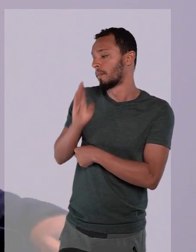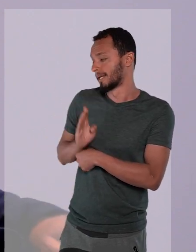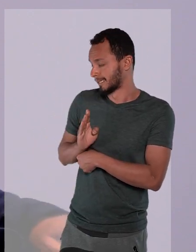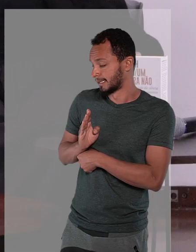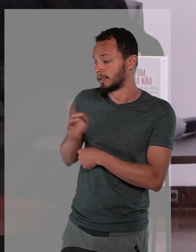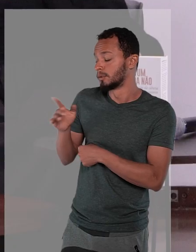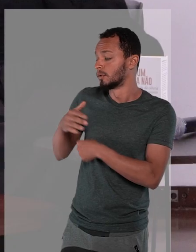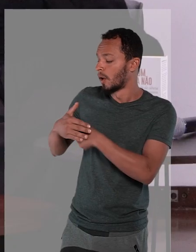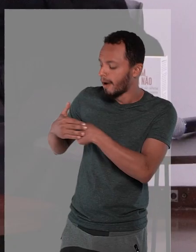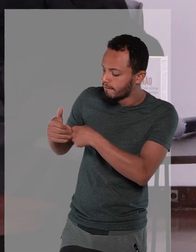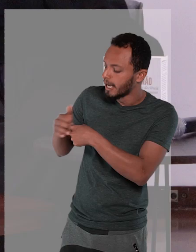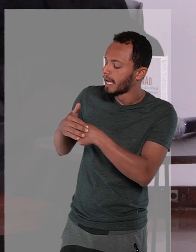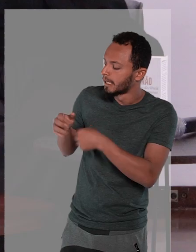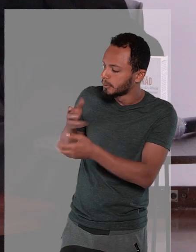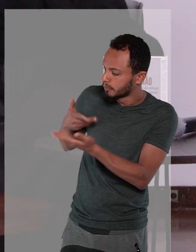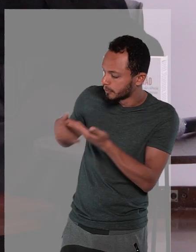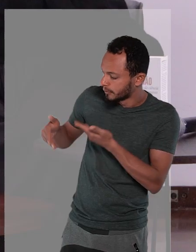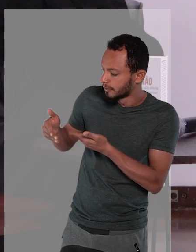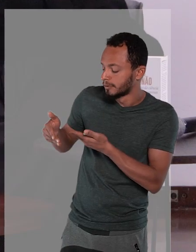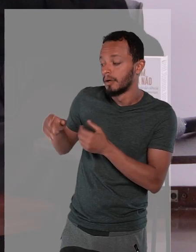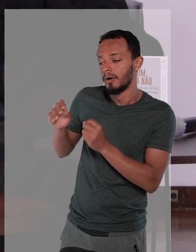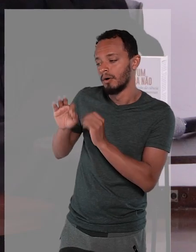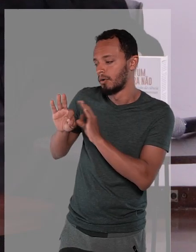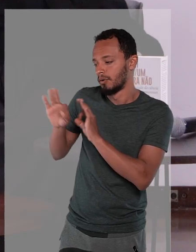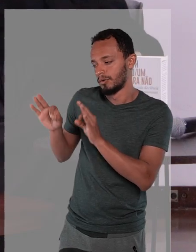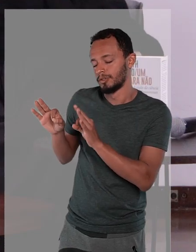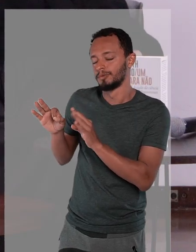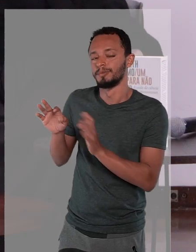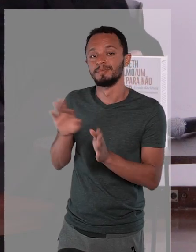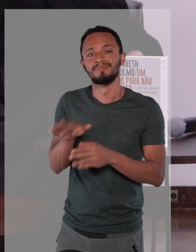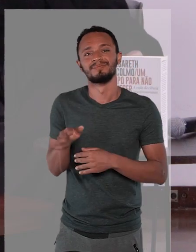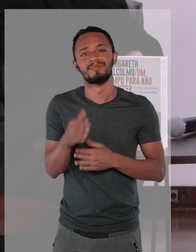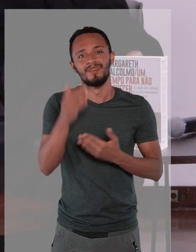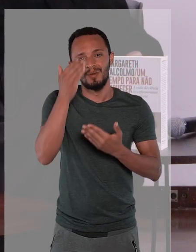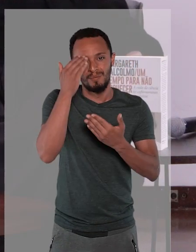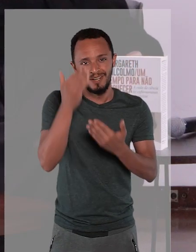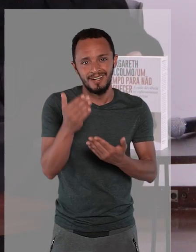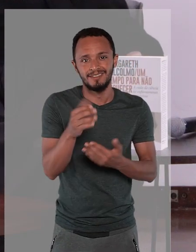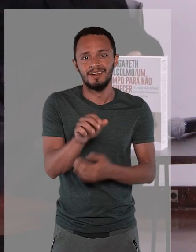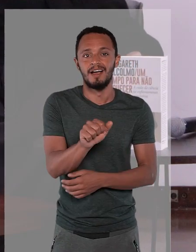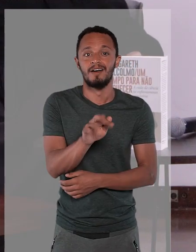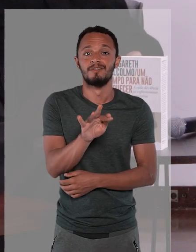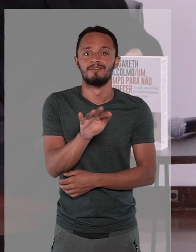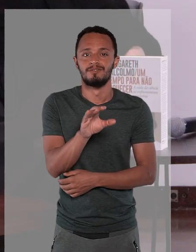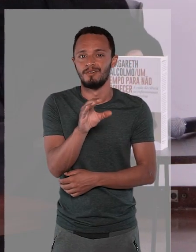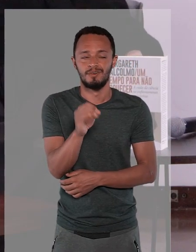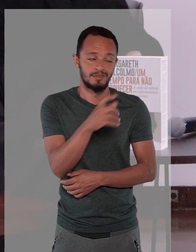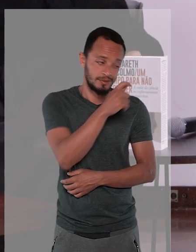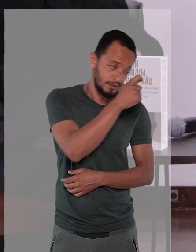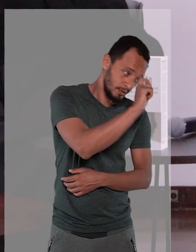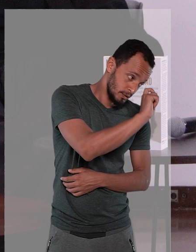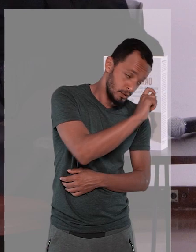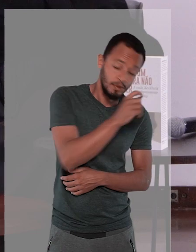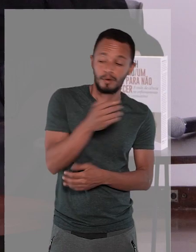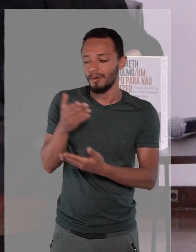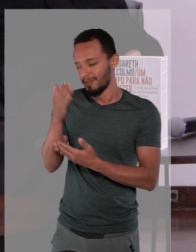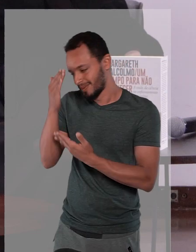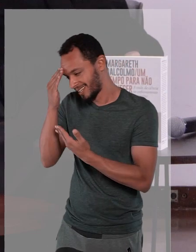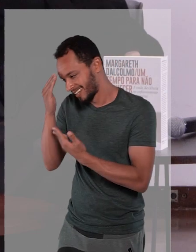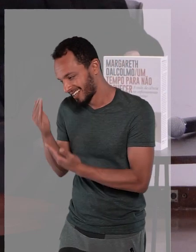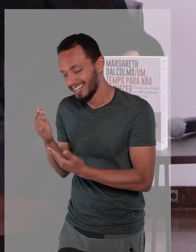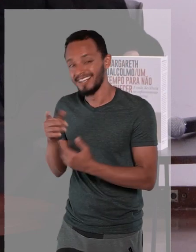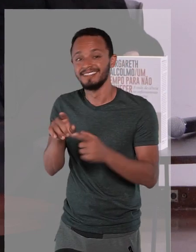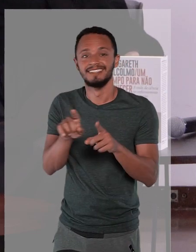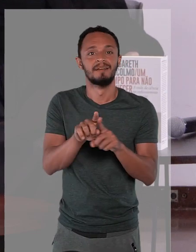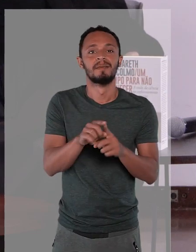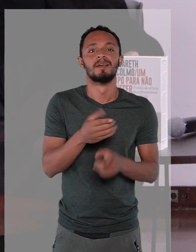senhora. Obrigada, Afonso, pelo convite. Obrigada, Belo Horizonte, mais uma vez. Obrigada, meus amigos tão queridos que estão